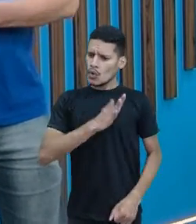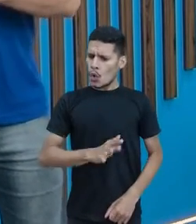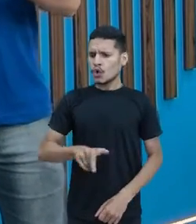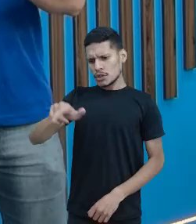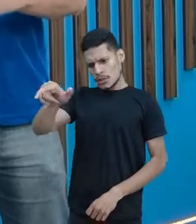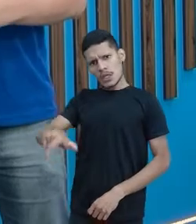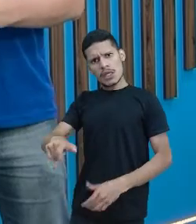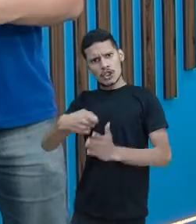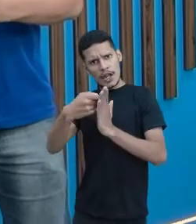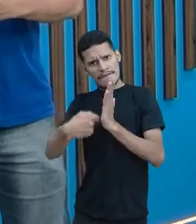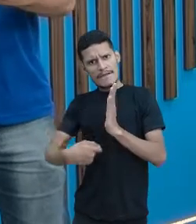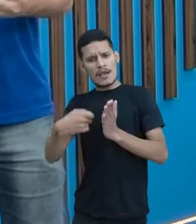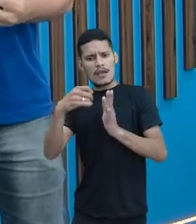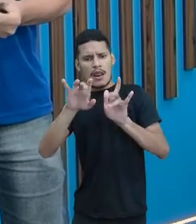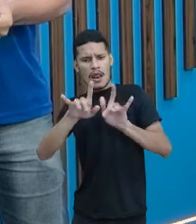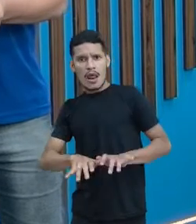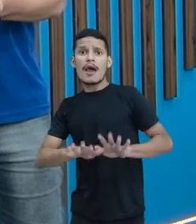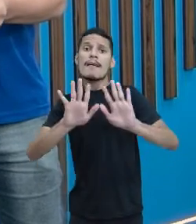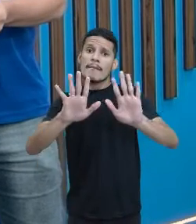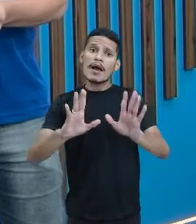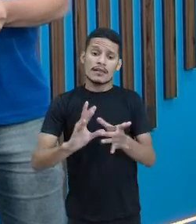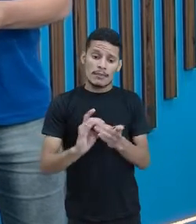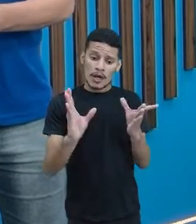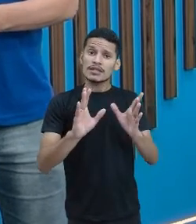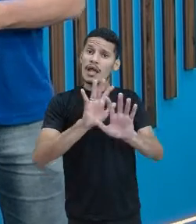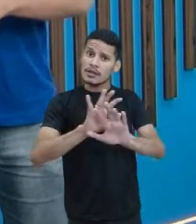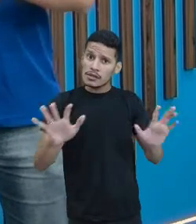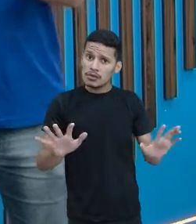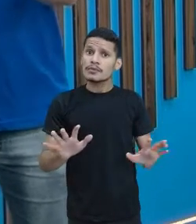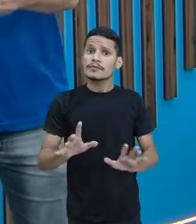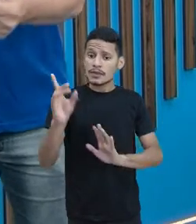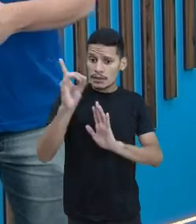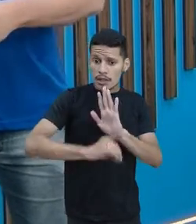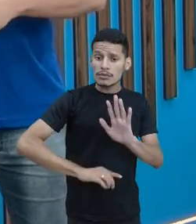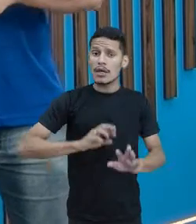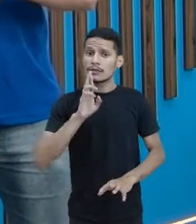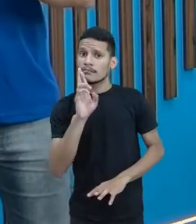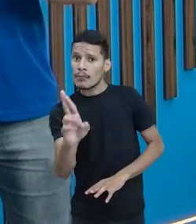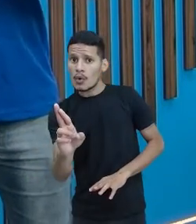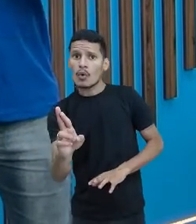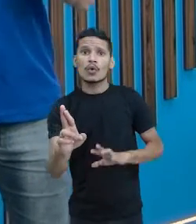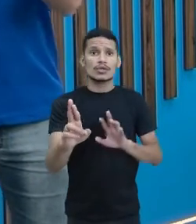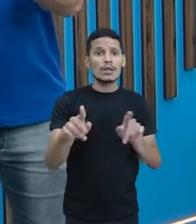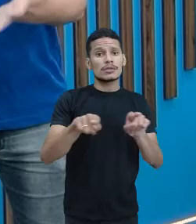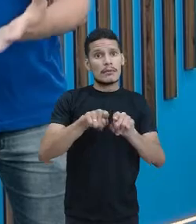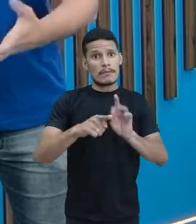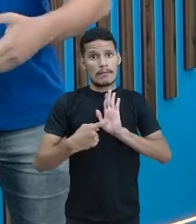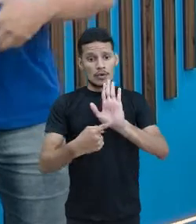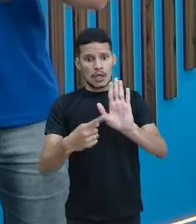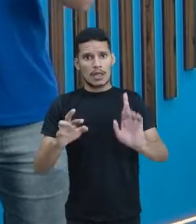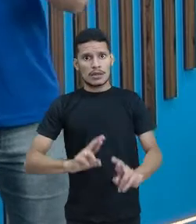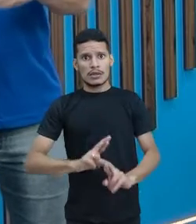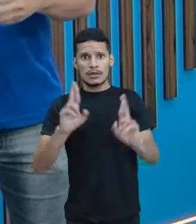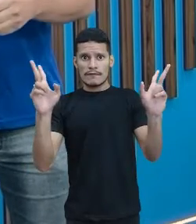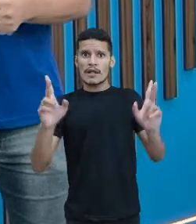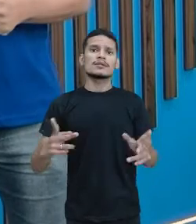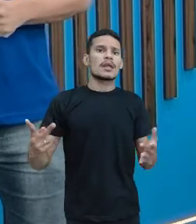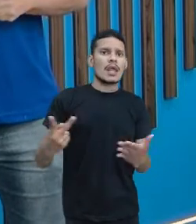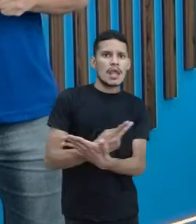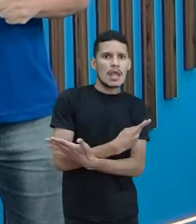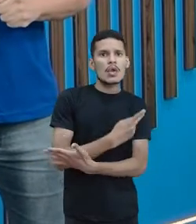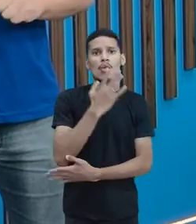escreveu, a gente pode contestar, e numa democracia, inclusive isso, né? O direito de resposta, de mostrar que é diferente, que há um